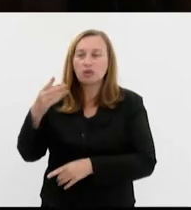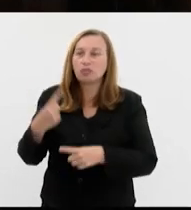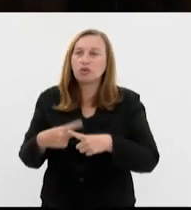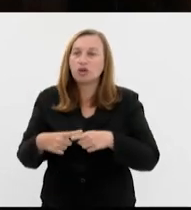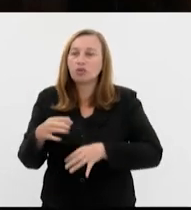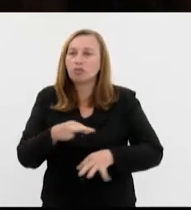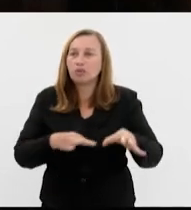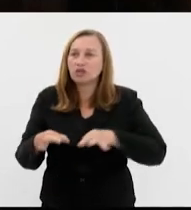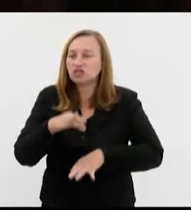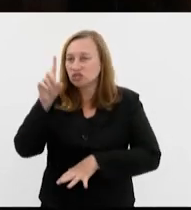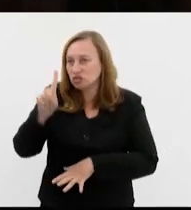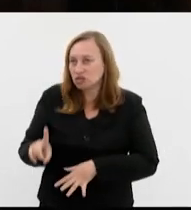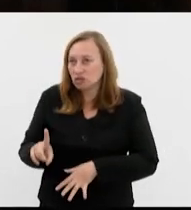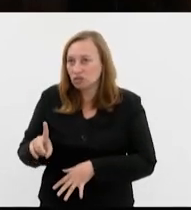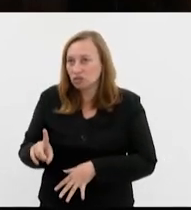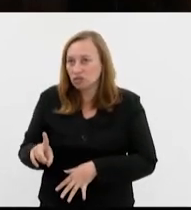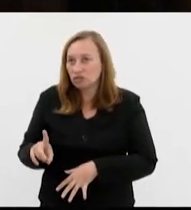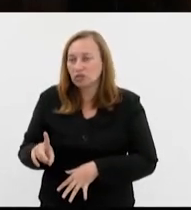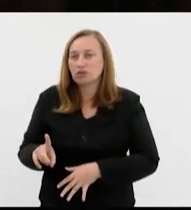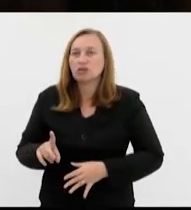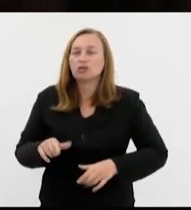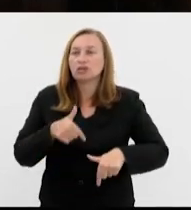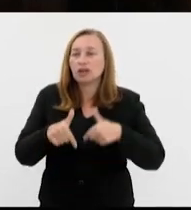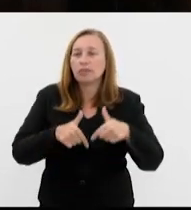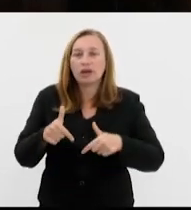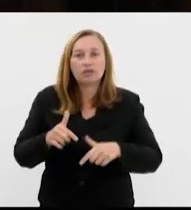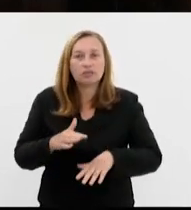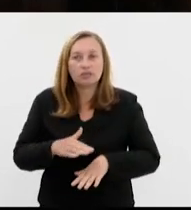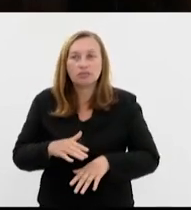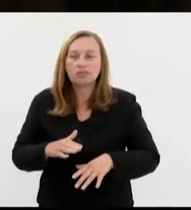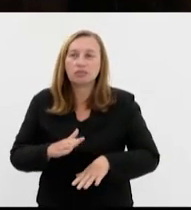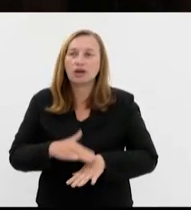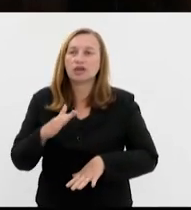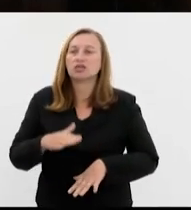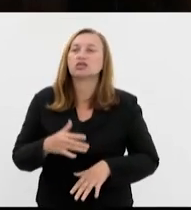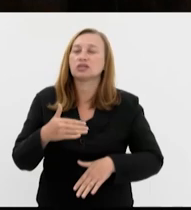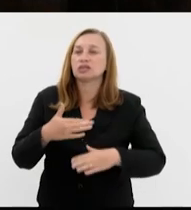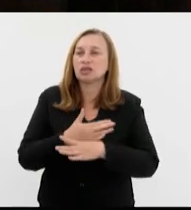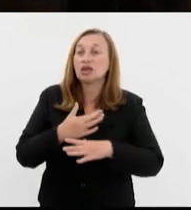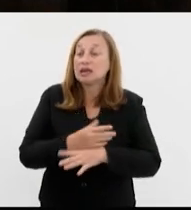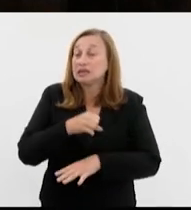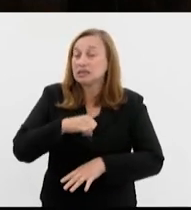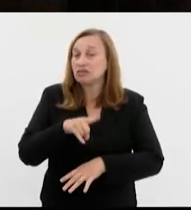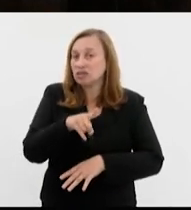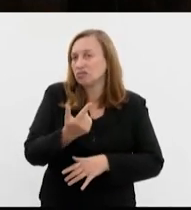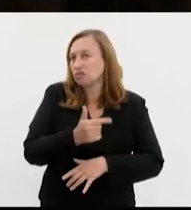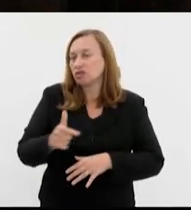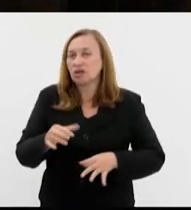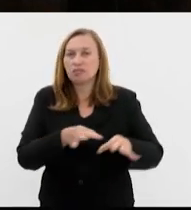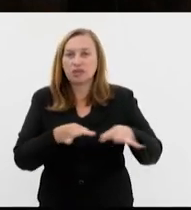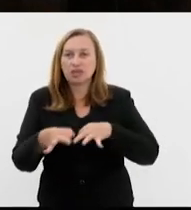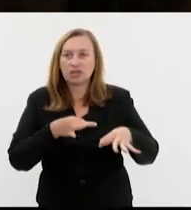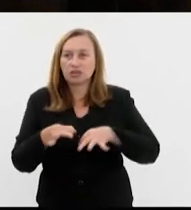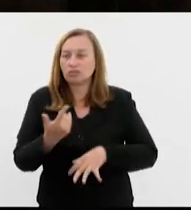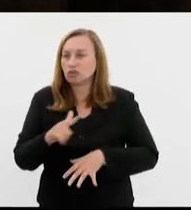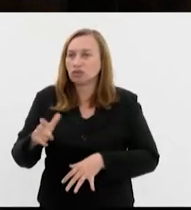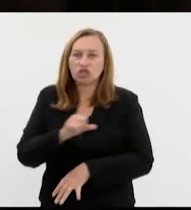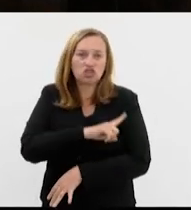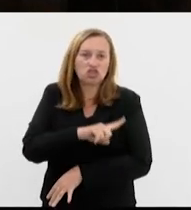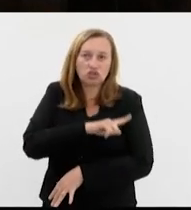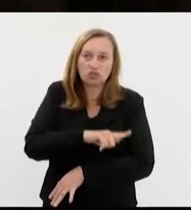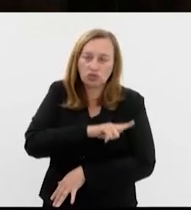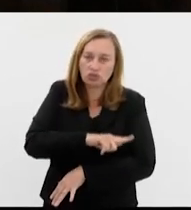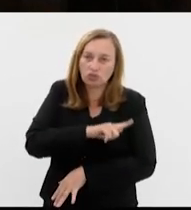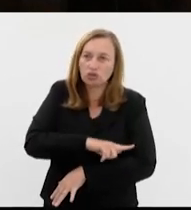o planejamento maior da cidade. Então, se você não planeja, você não tem gestão. Se você não tem monitoramento, você